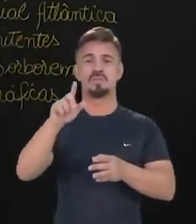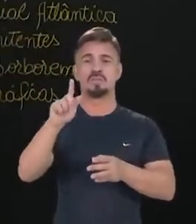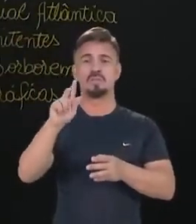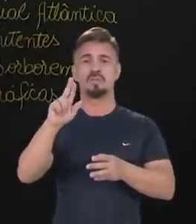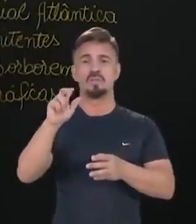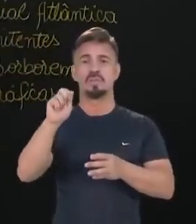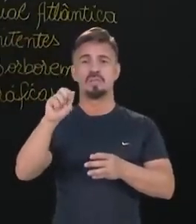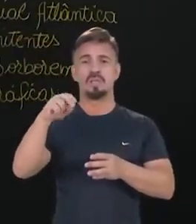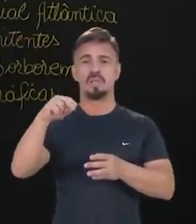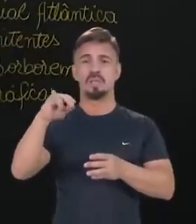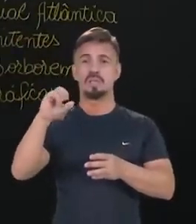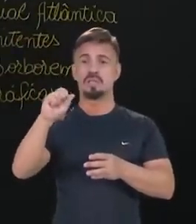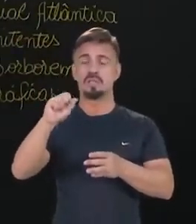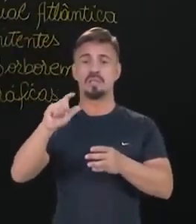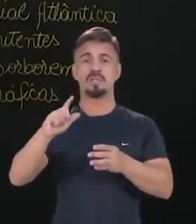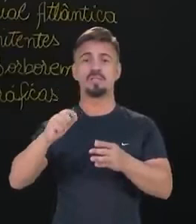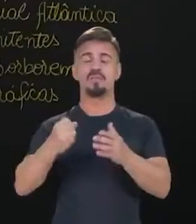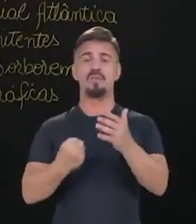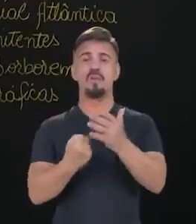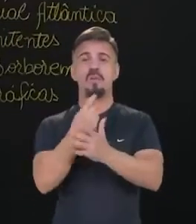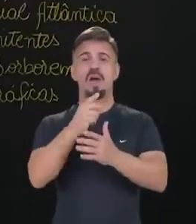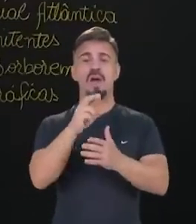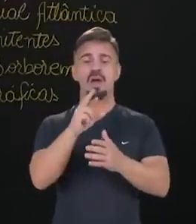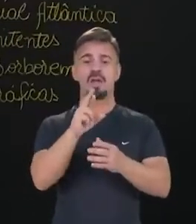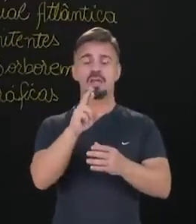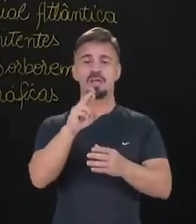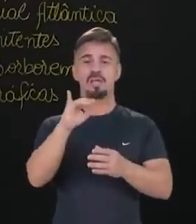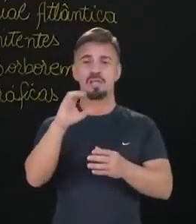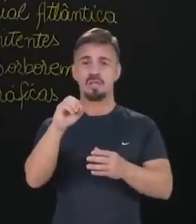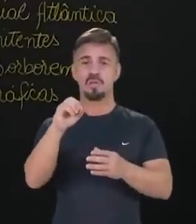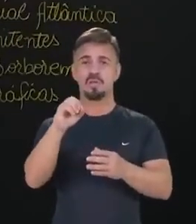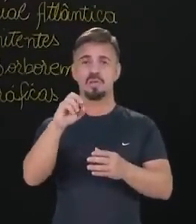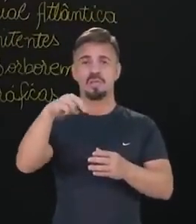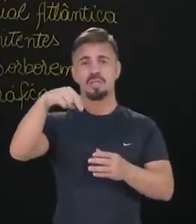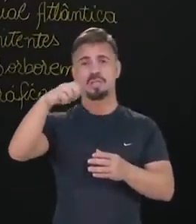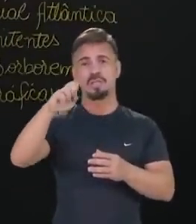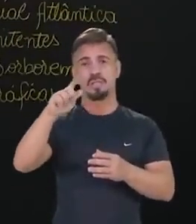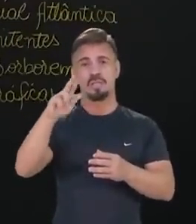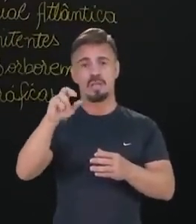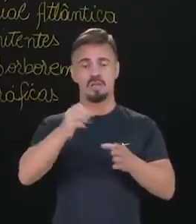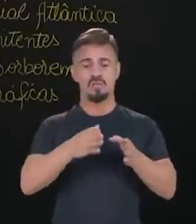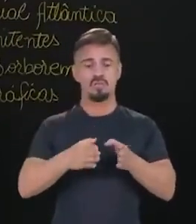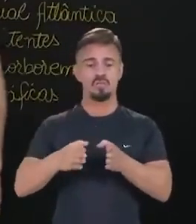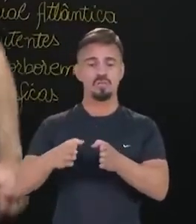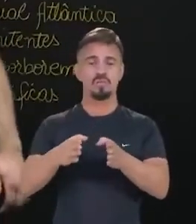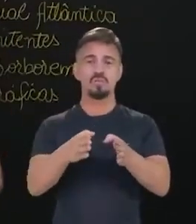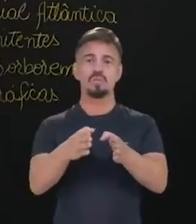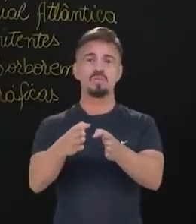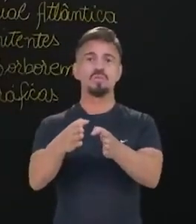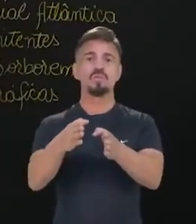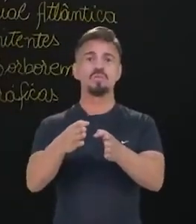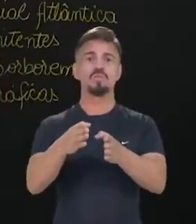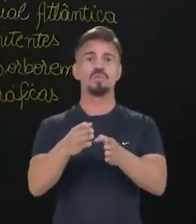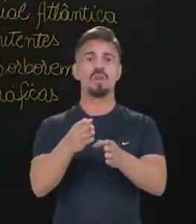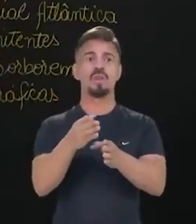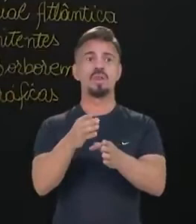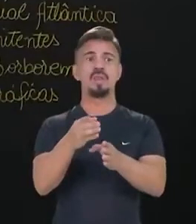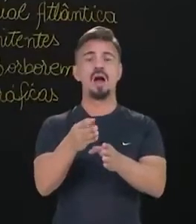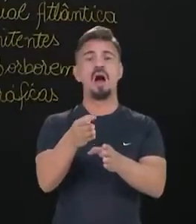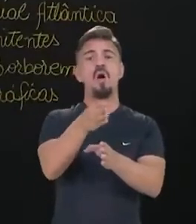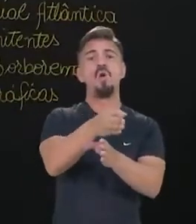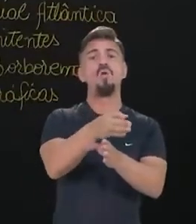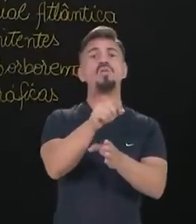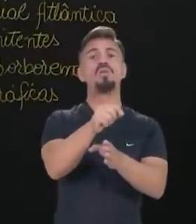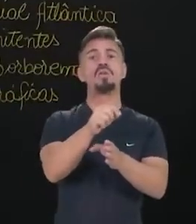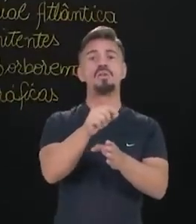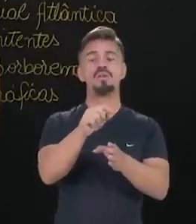aqui, vai formar o Rio Negro. Então, nessa vertente aqui formando o Rio Negro, aqui na outra vertente